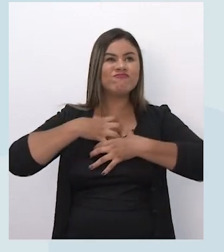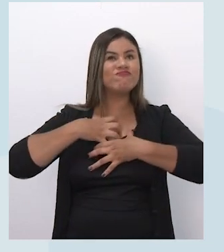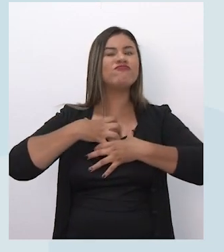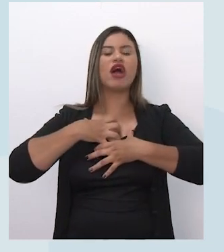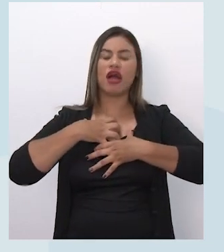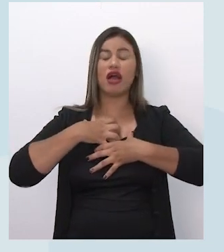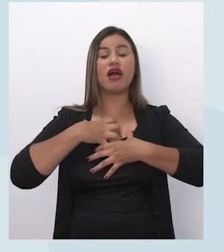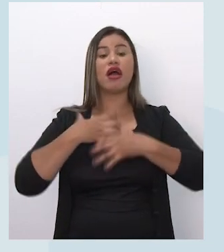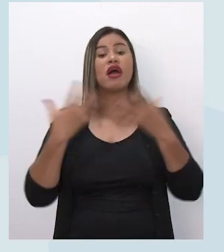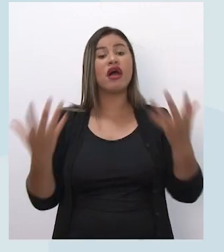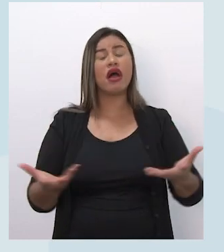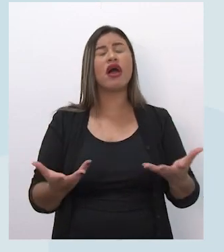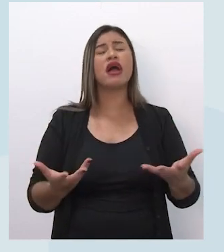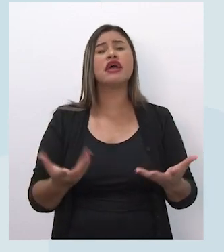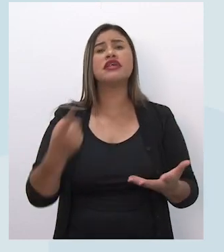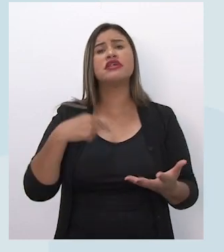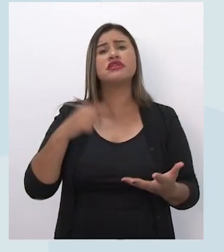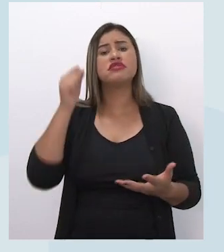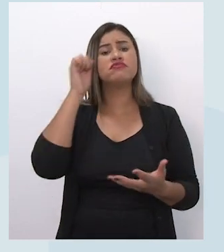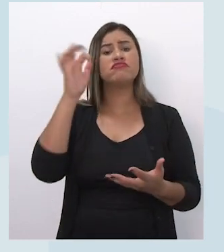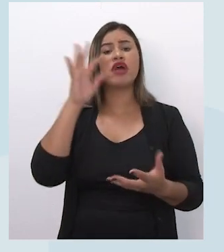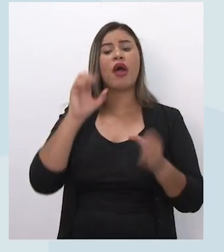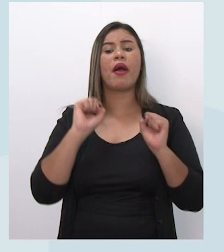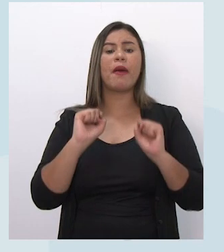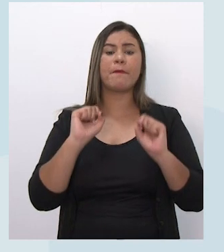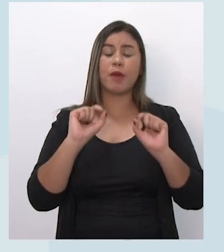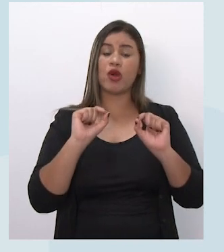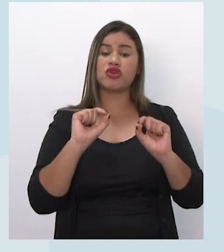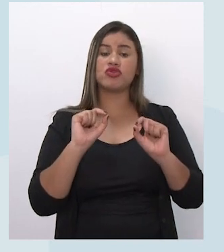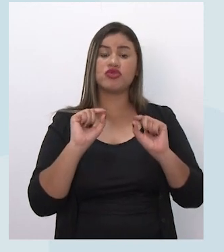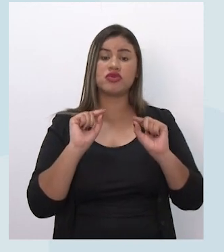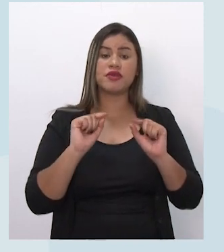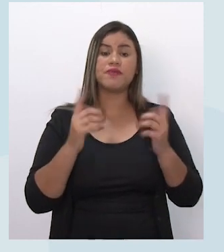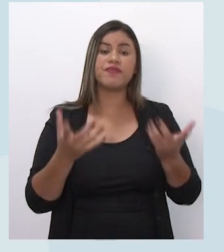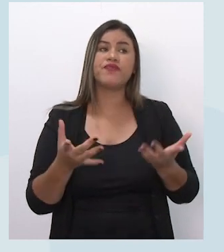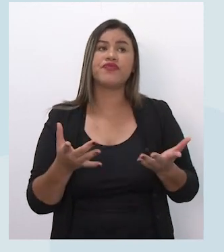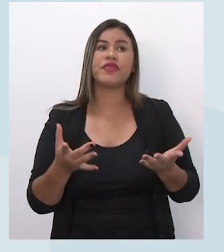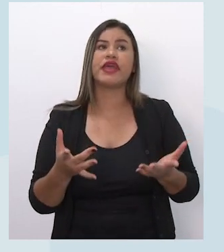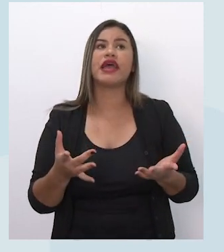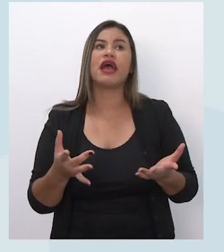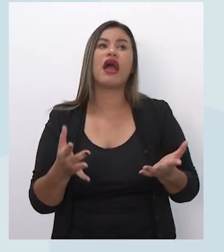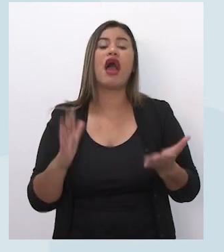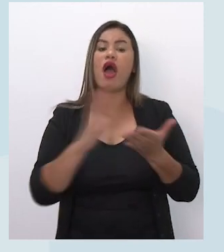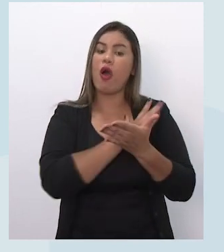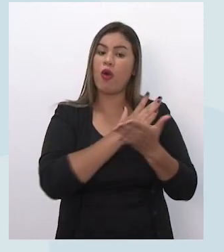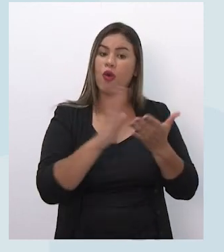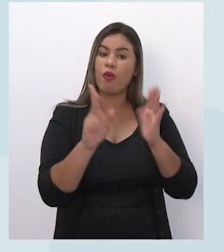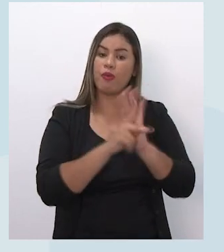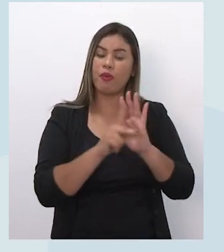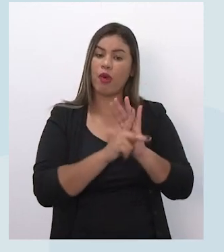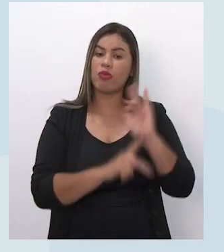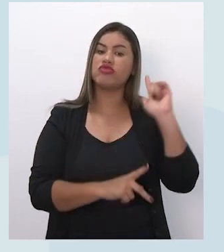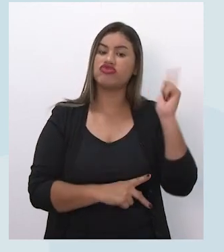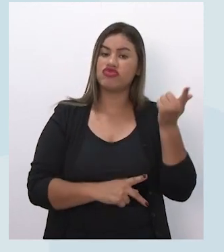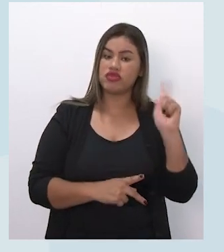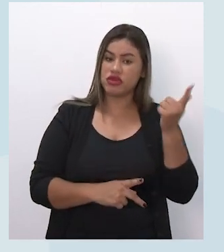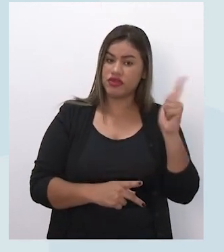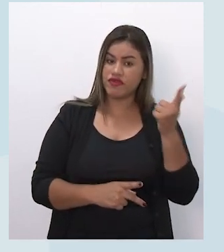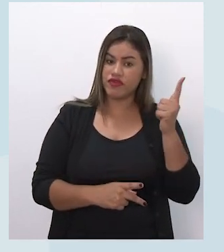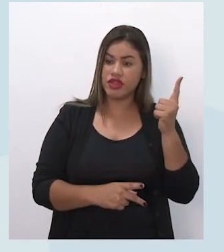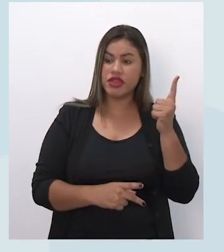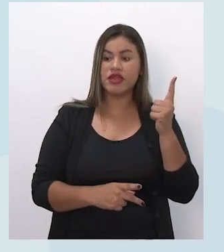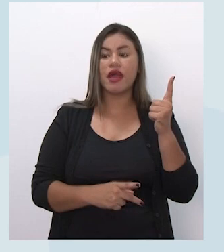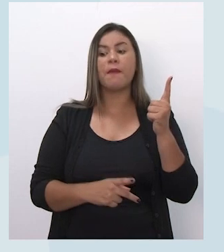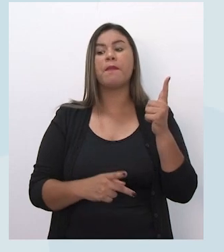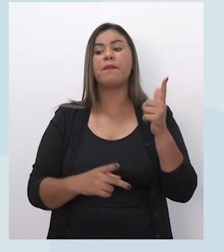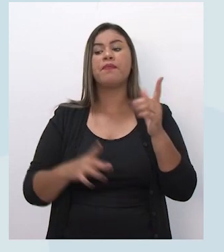seguinte, as categorias que aparecem, por exemplo, em geografia, elas também são categorias que